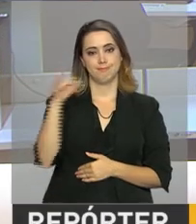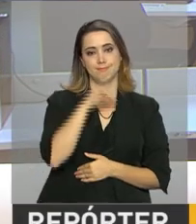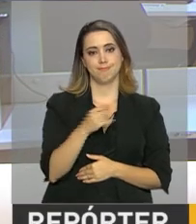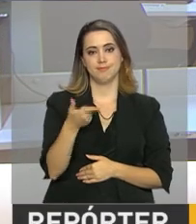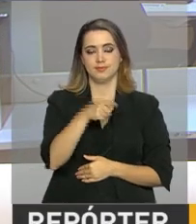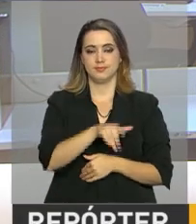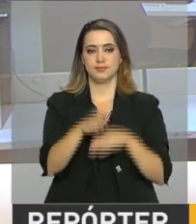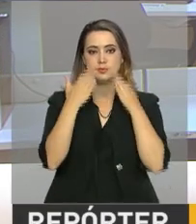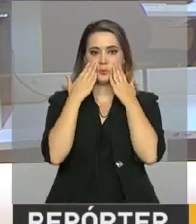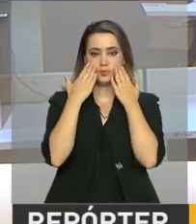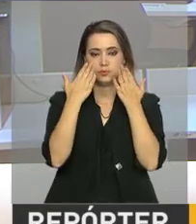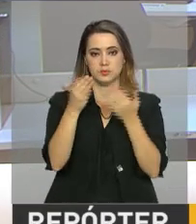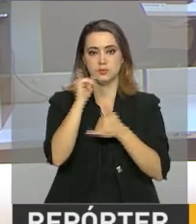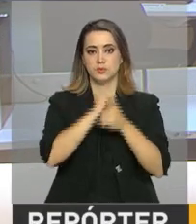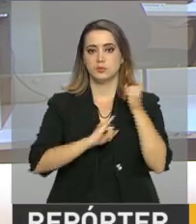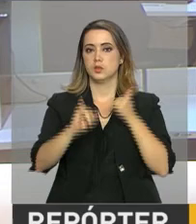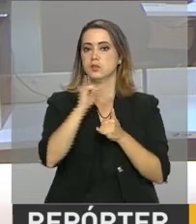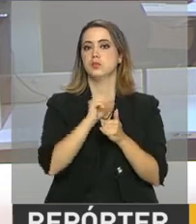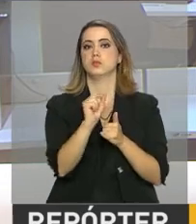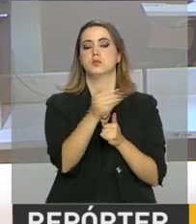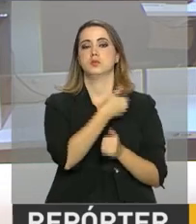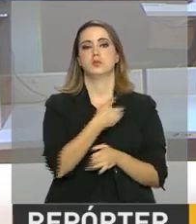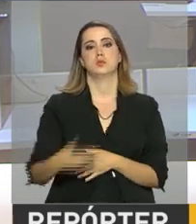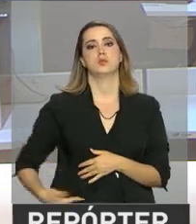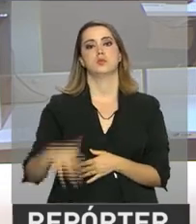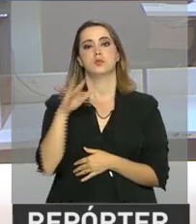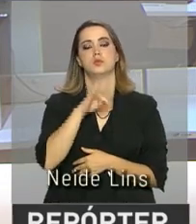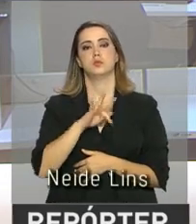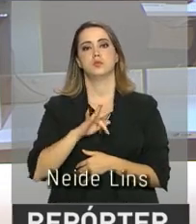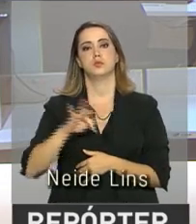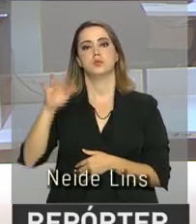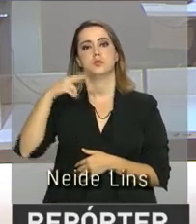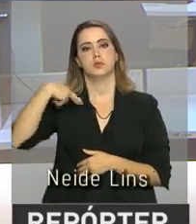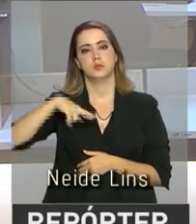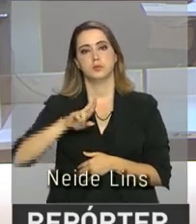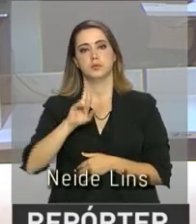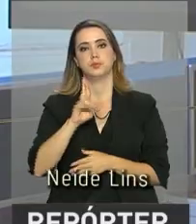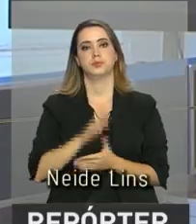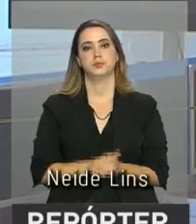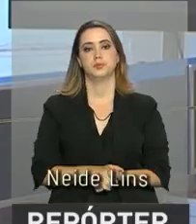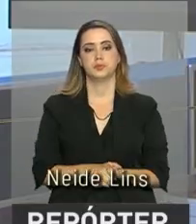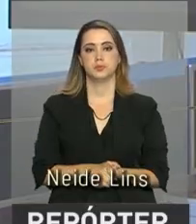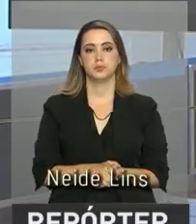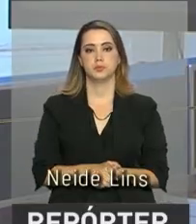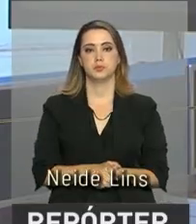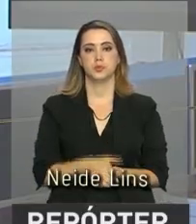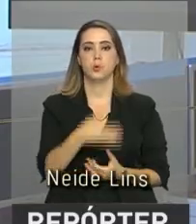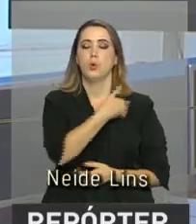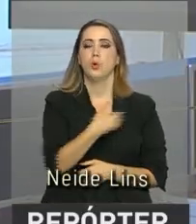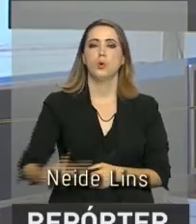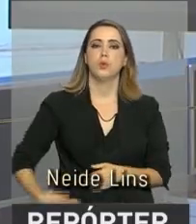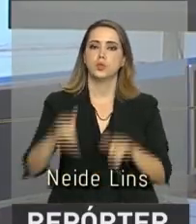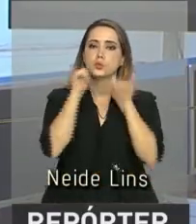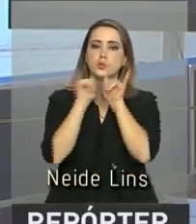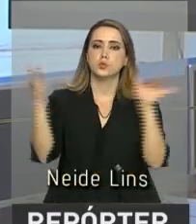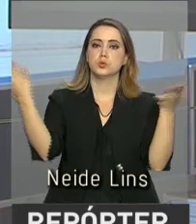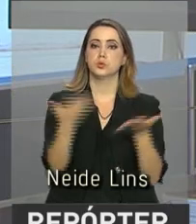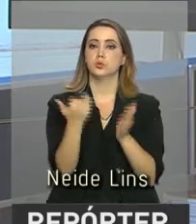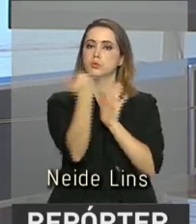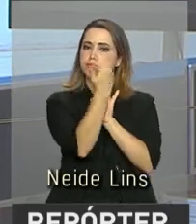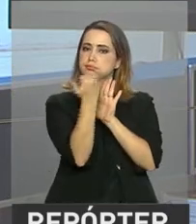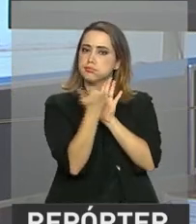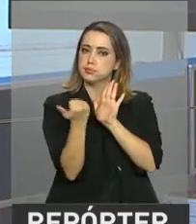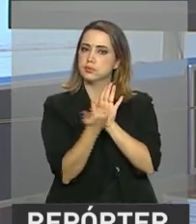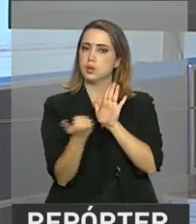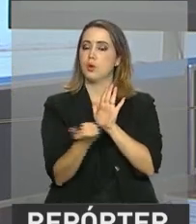Olá, estamos de volta com as notícias do governo federal em mais uma edição do Repórter NBR. O governo divulgou hoje uma lista de